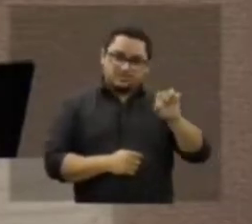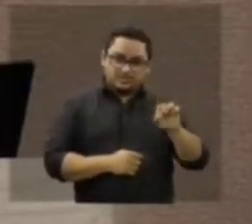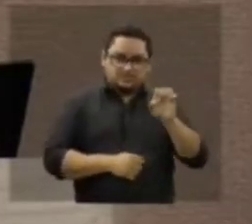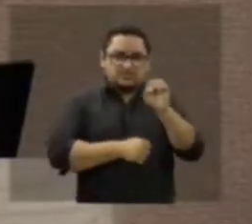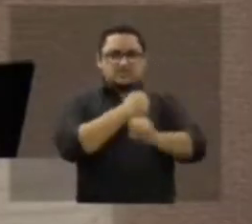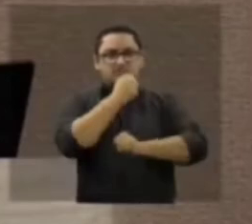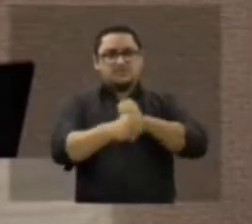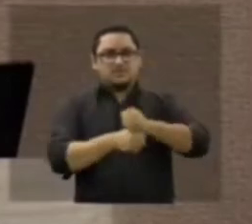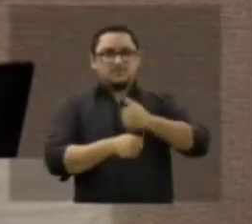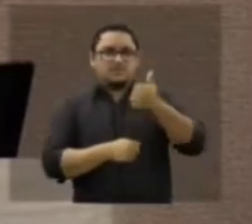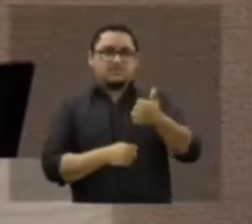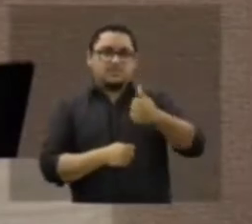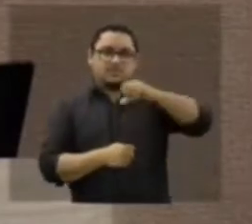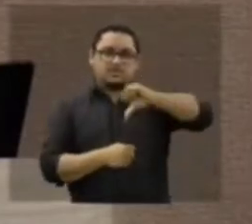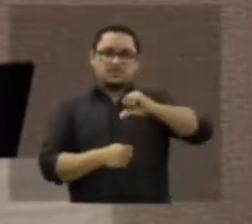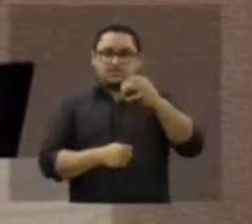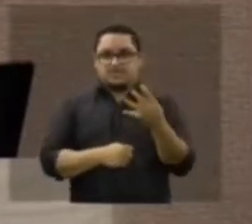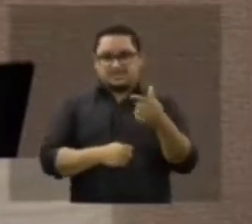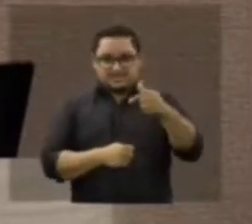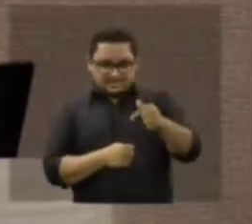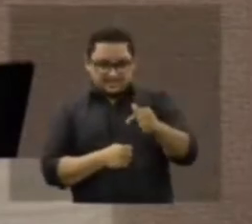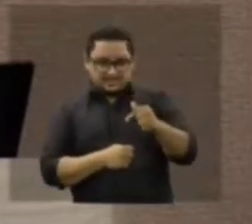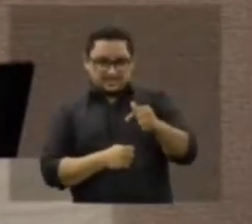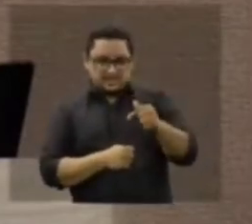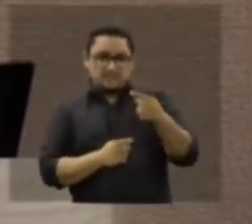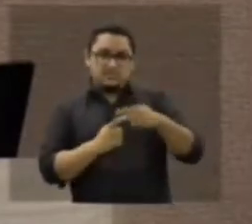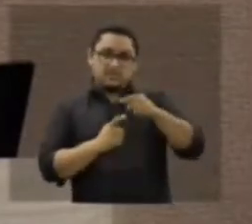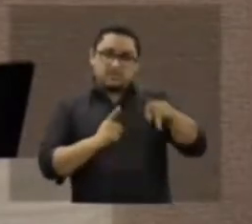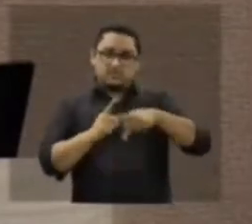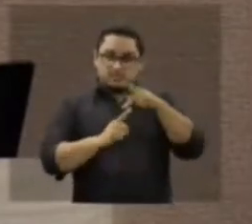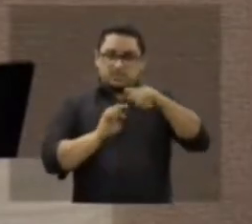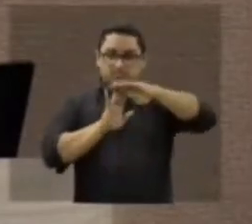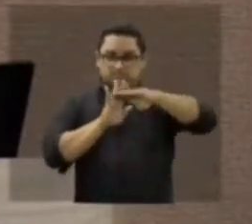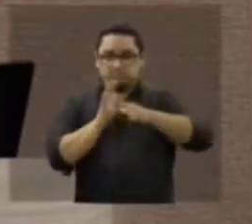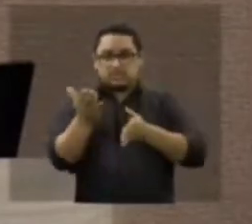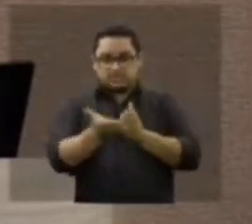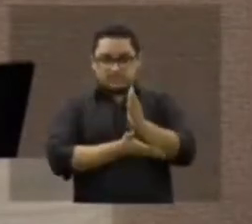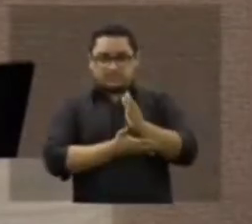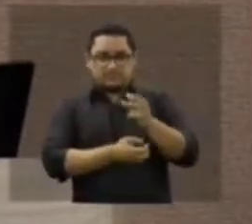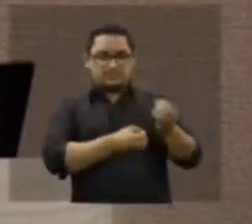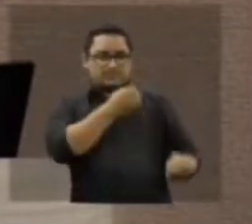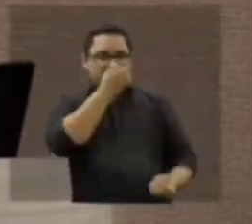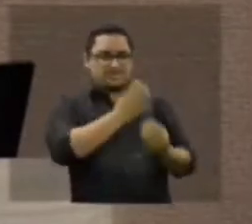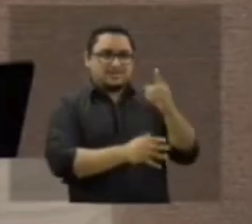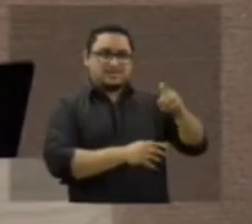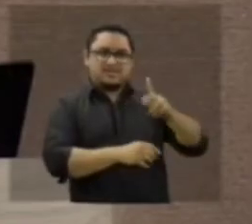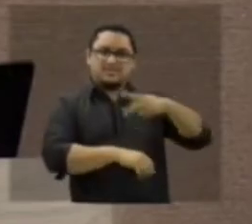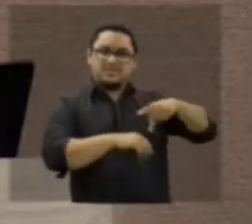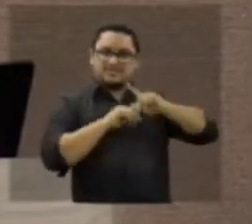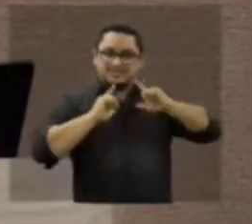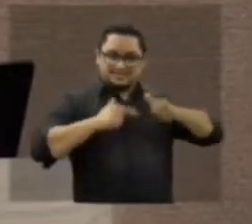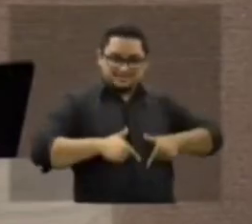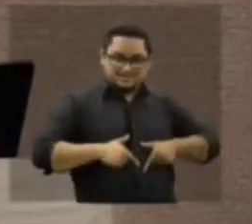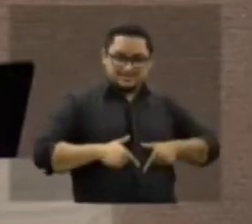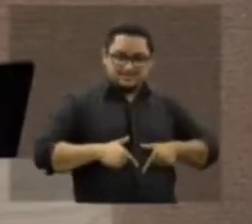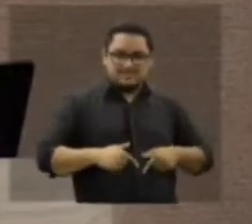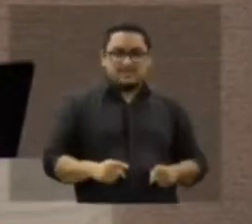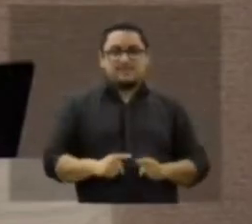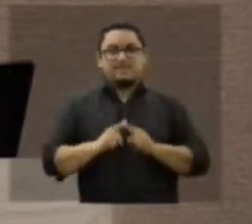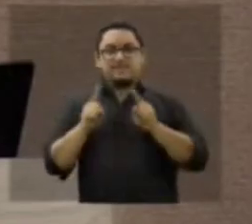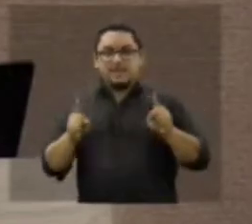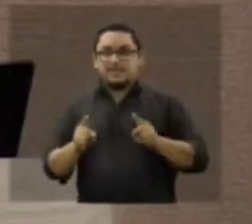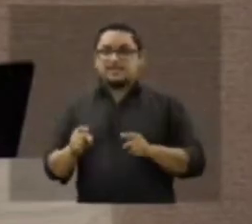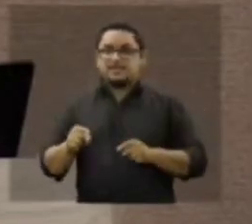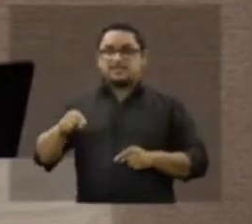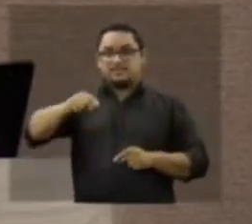que aprovou o plano de partilha da Palestina estabeleceu a criação de Israel no entanto declarações públicas